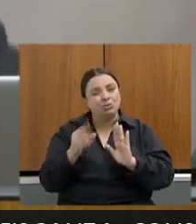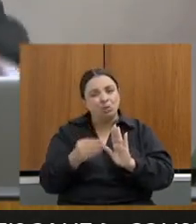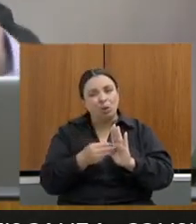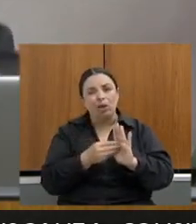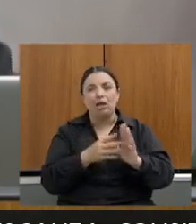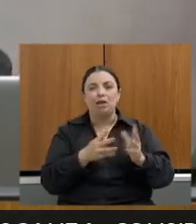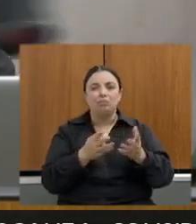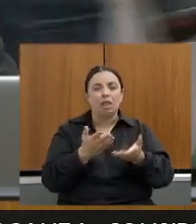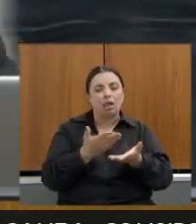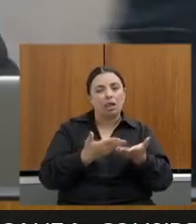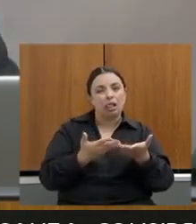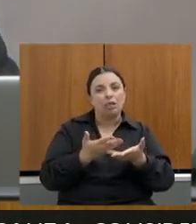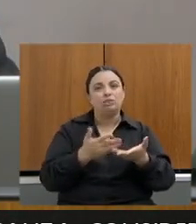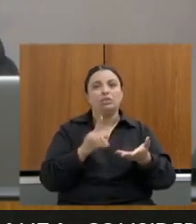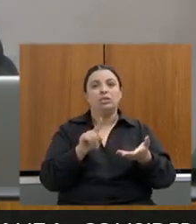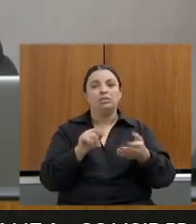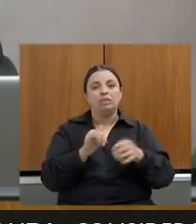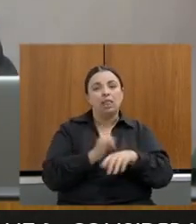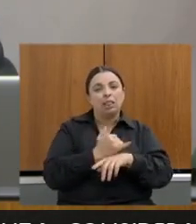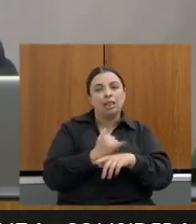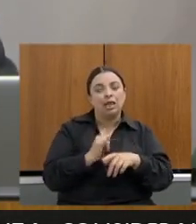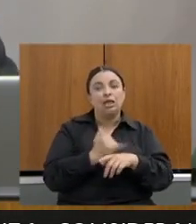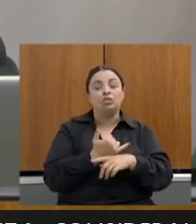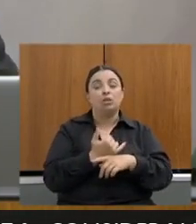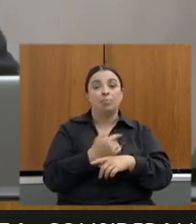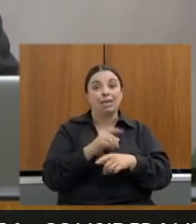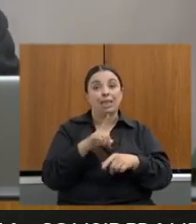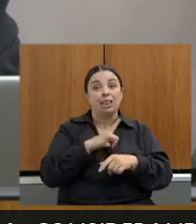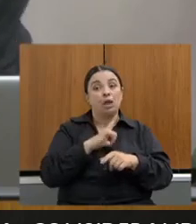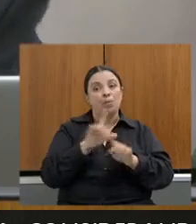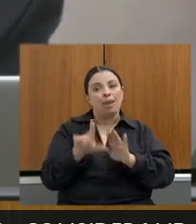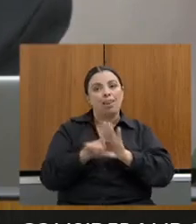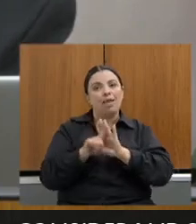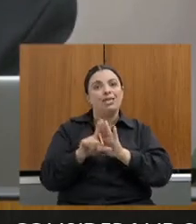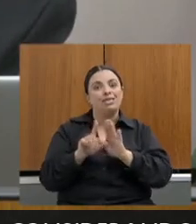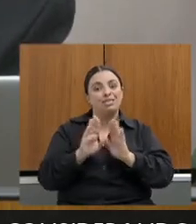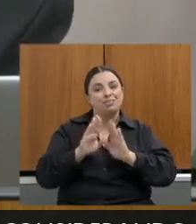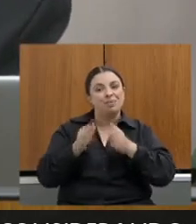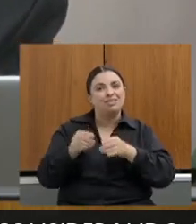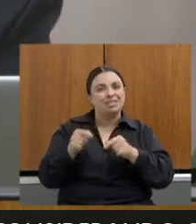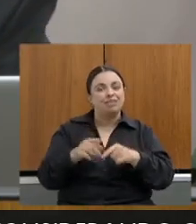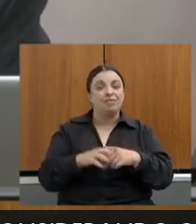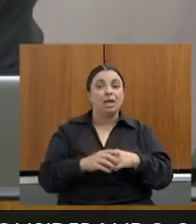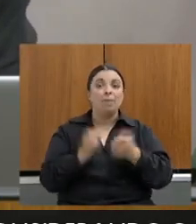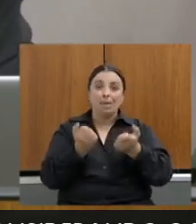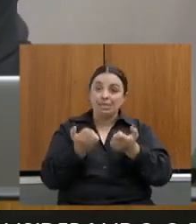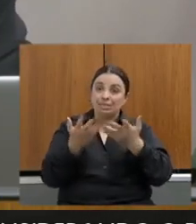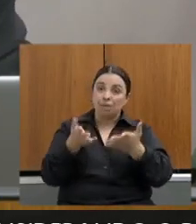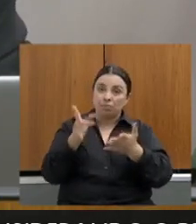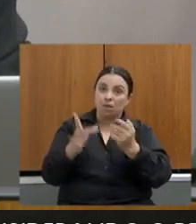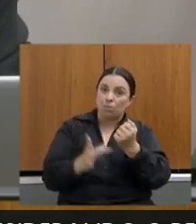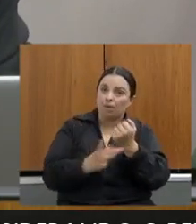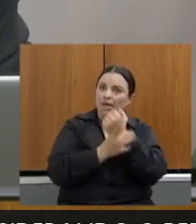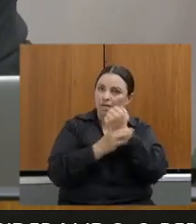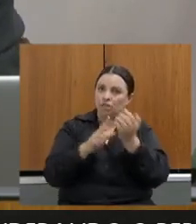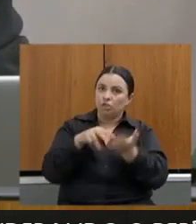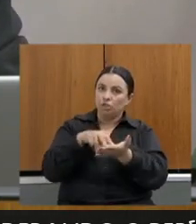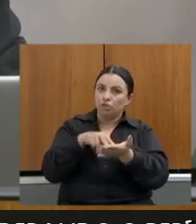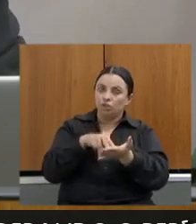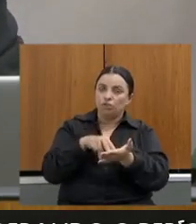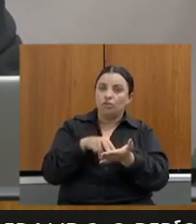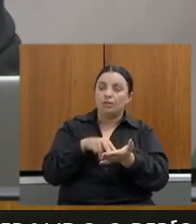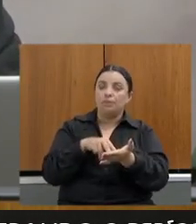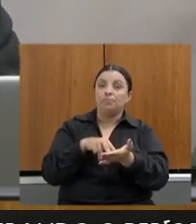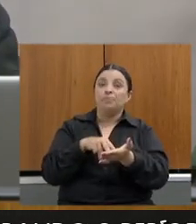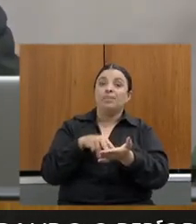de forma que fosse tratado em inglês específico mas demos uma segurança eles isso é muito importante que o seu Saiba